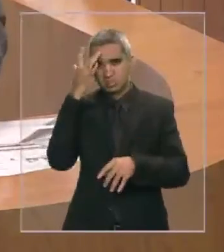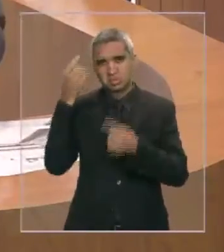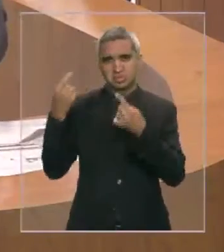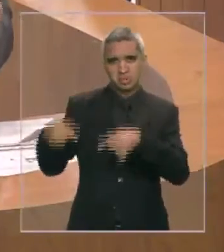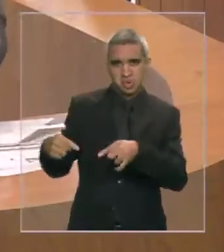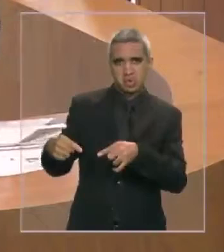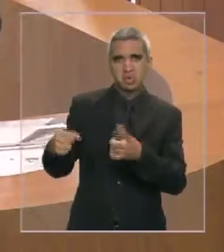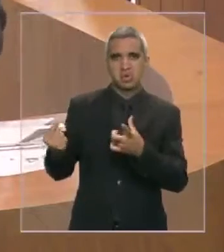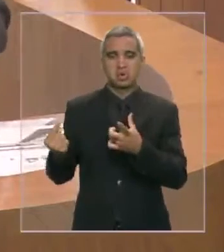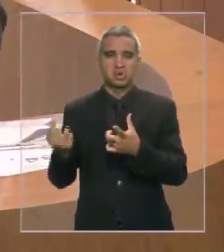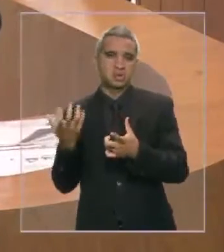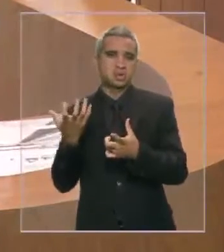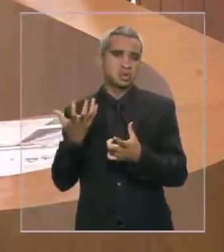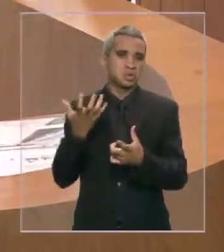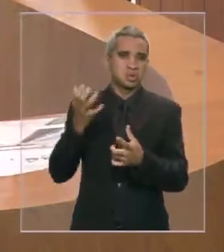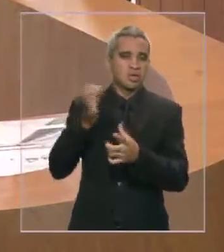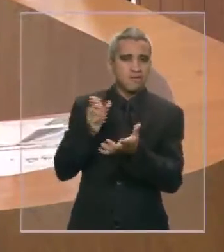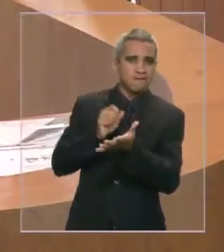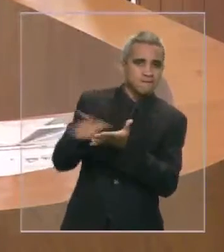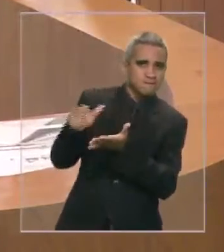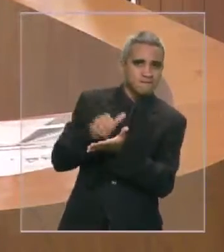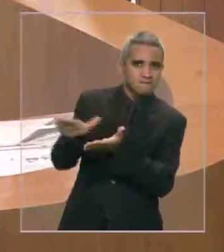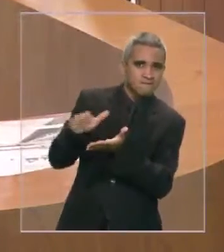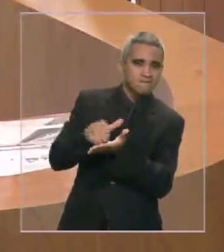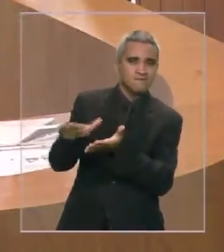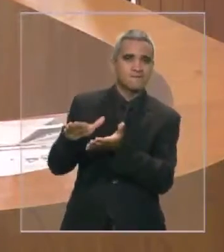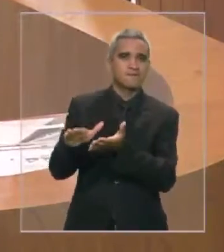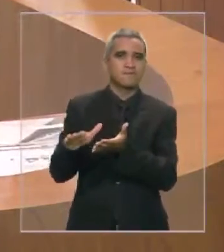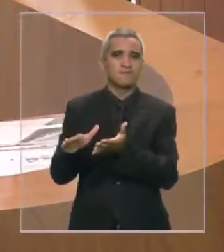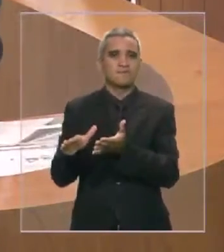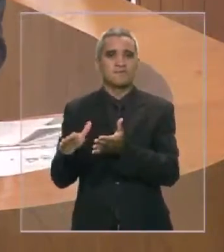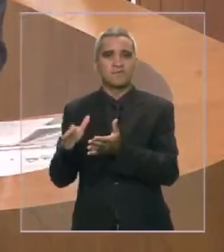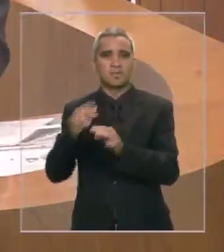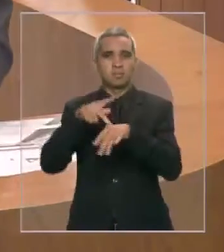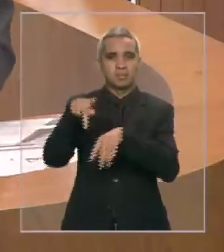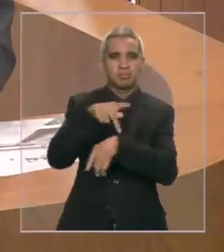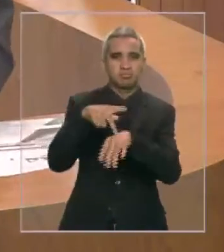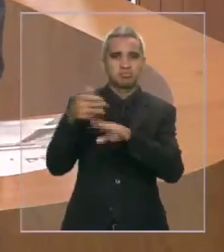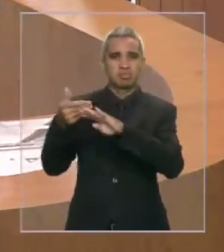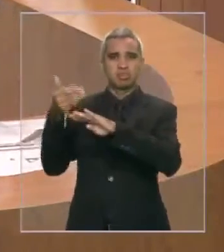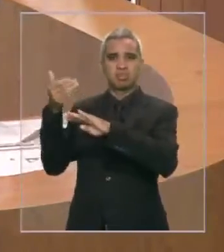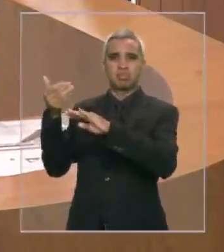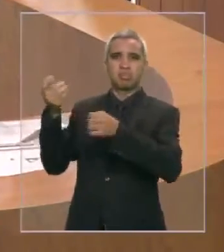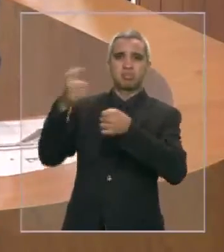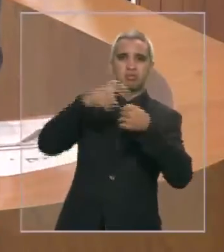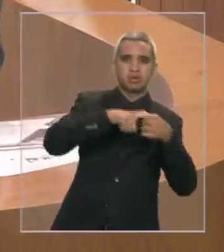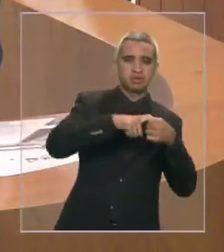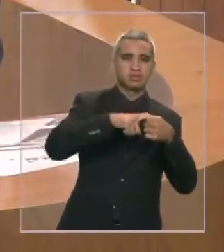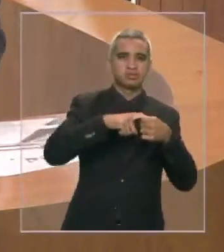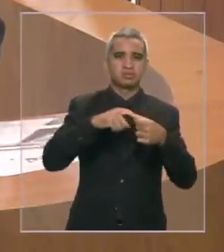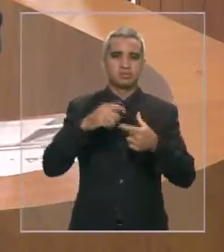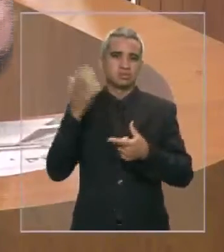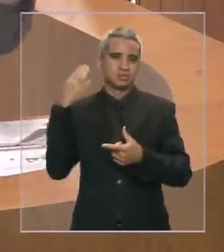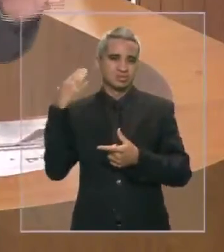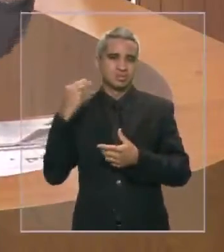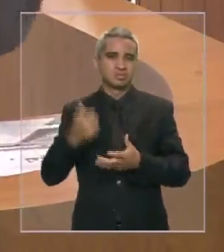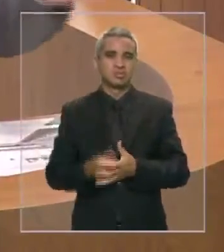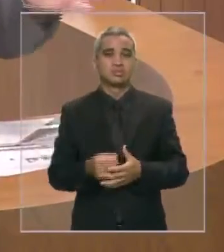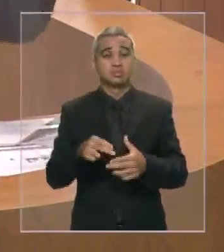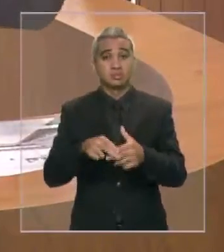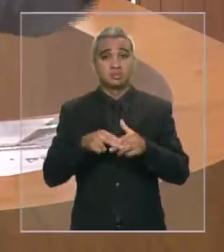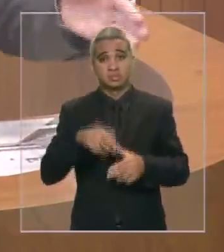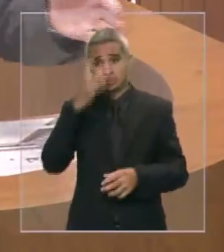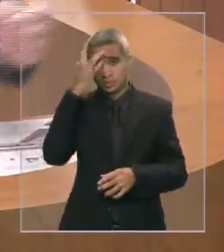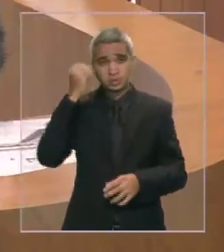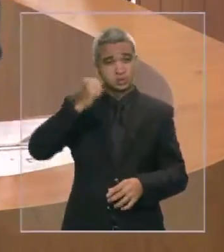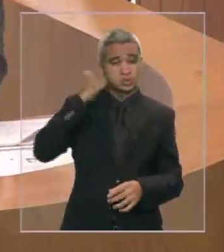direita, tentando fazer com que haja retrocessos no país. E é claro que os militantes que não concordam